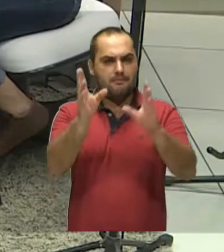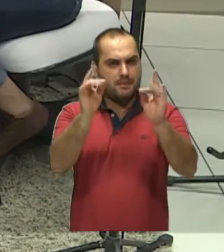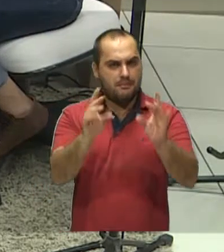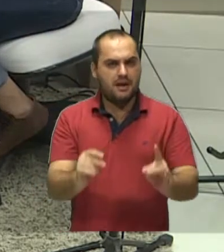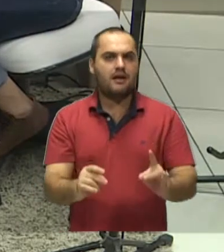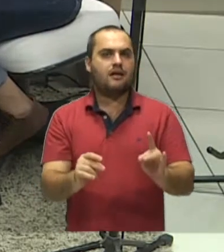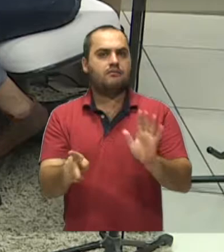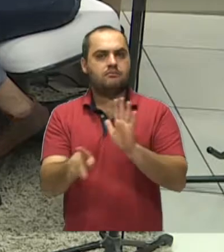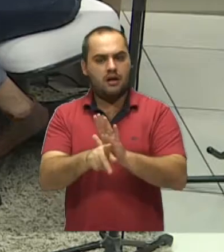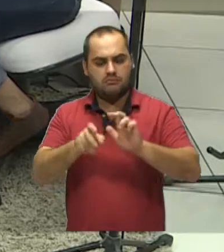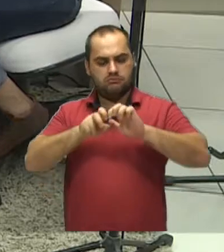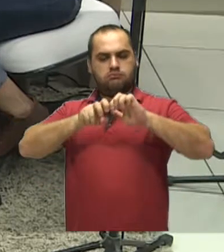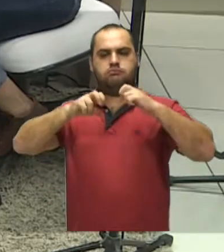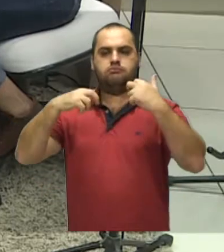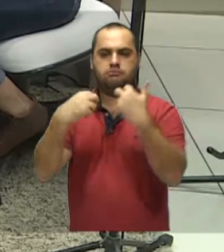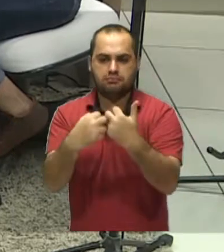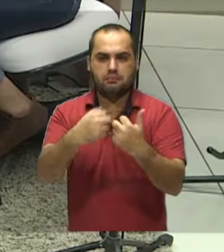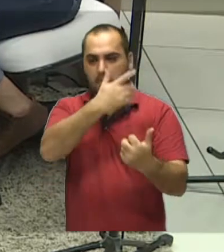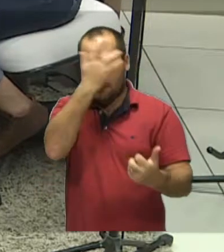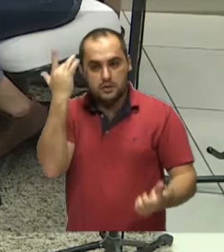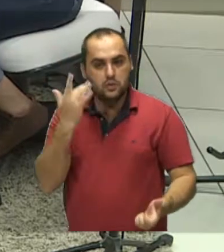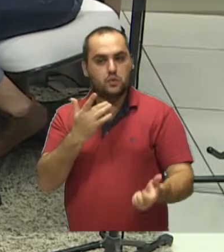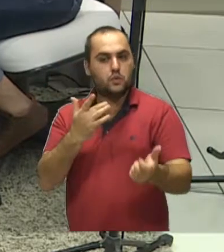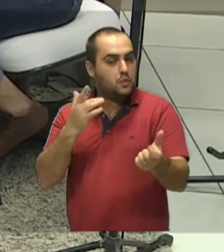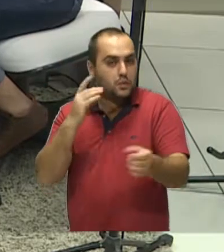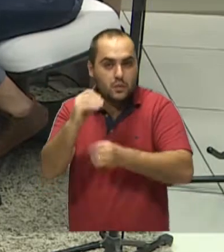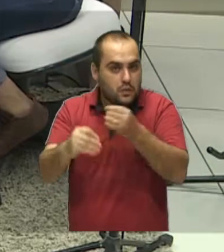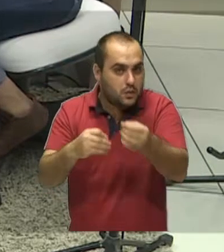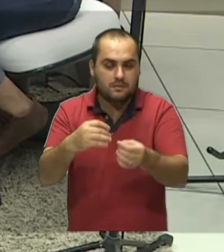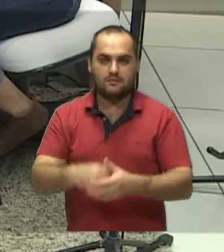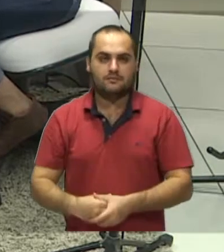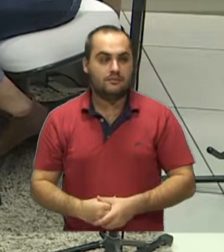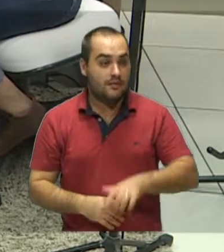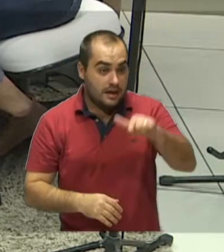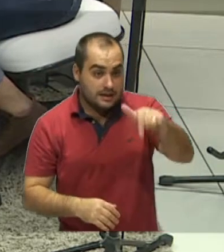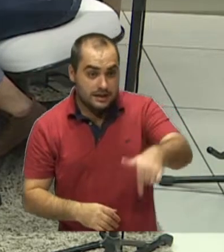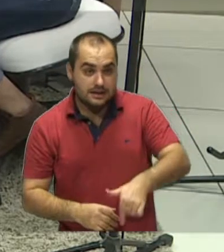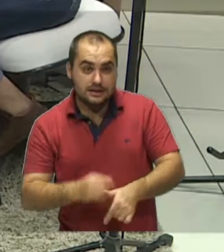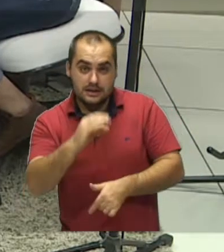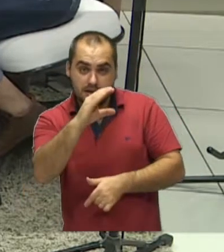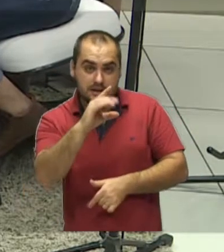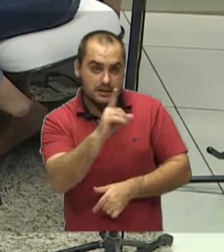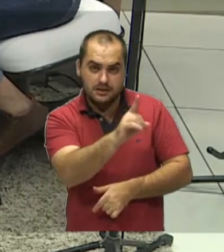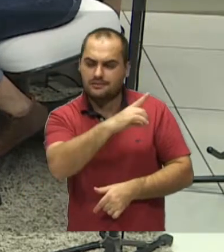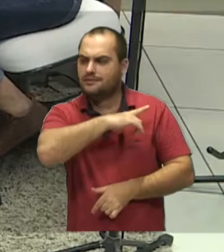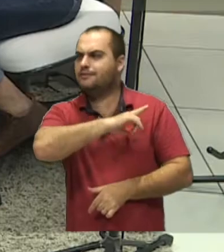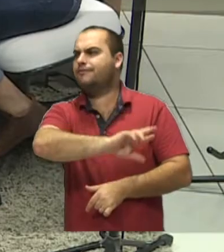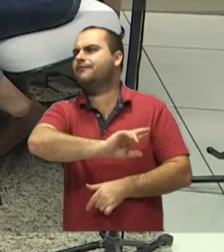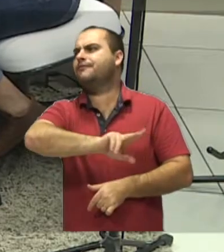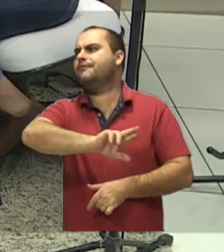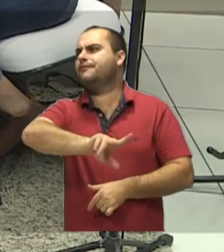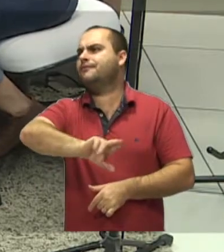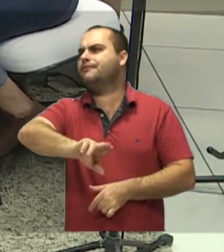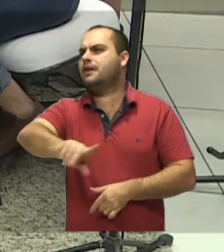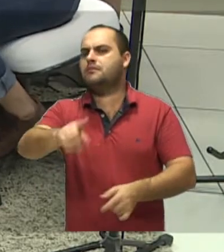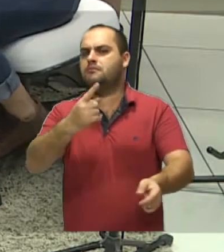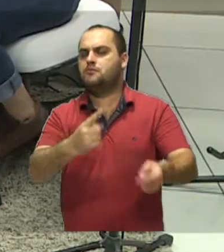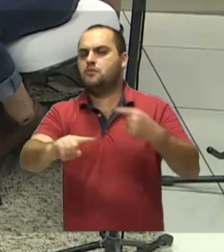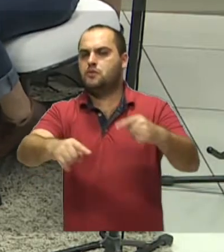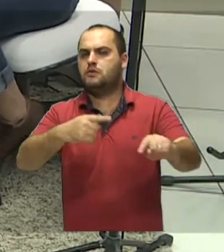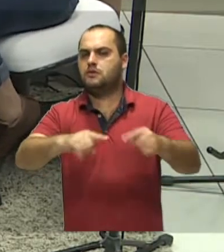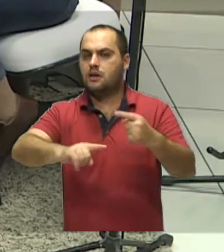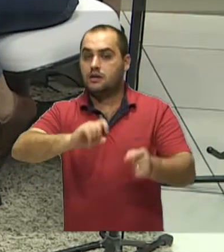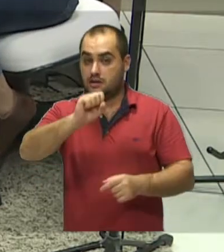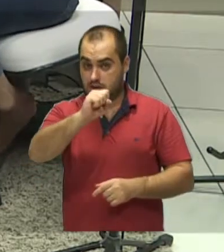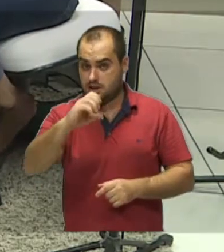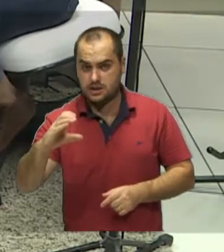de roda que envolve as pessoas. E foi um disco, foi um mix, assim, de músicas de compositores catarinenses, basicamente músicas de compositores